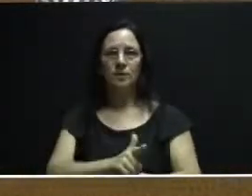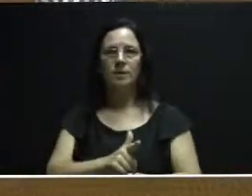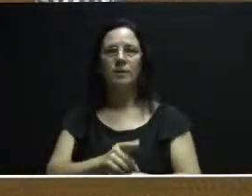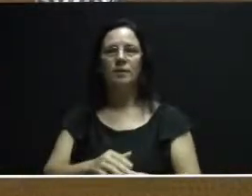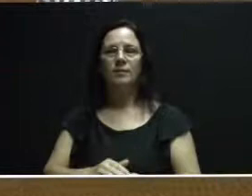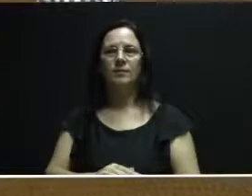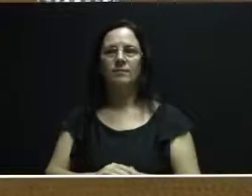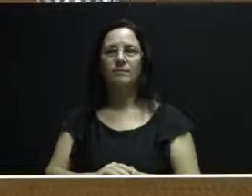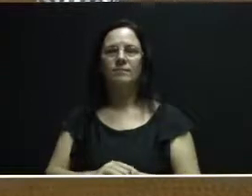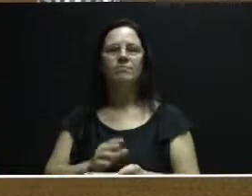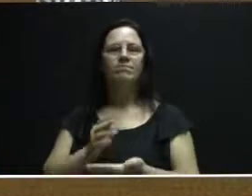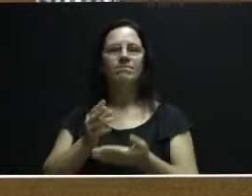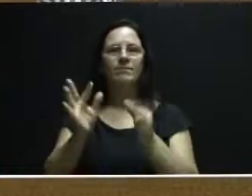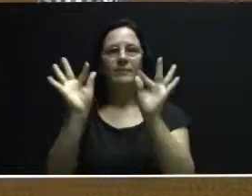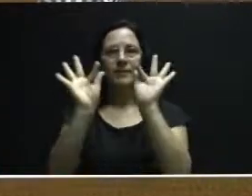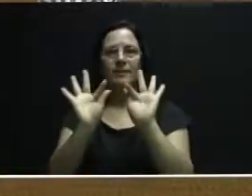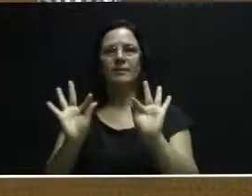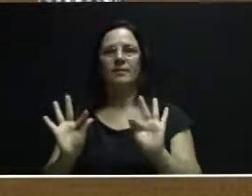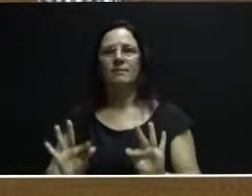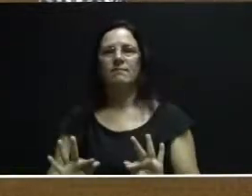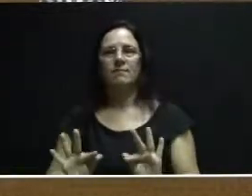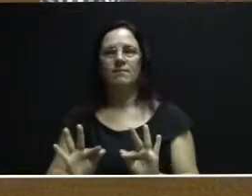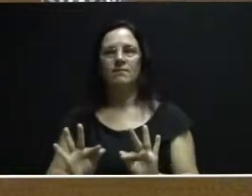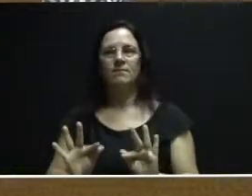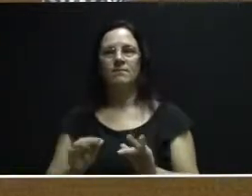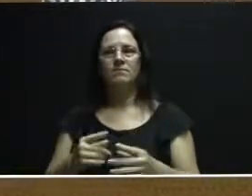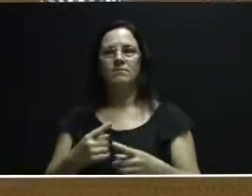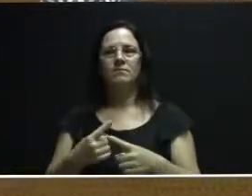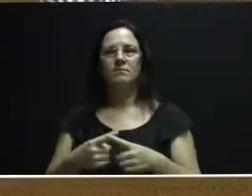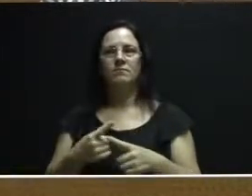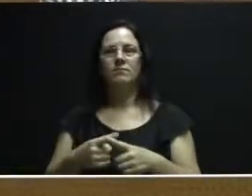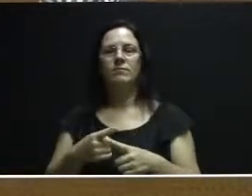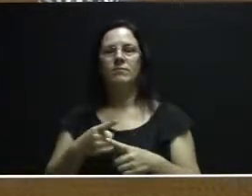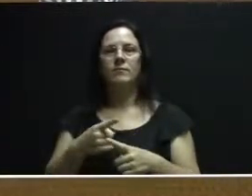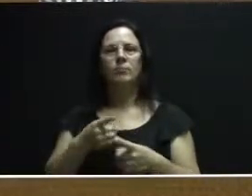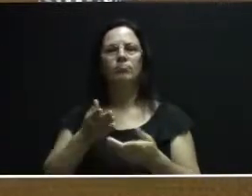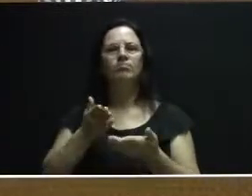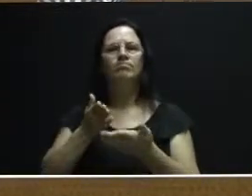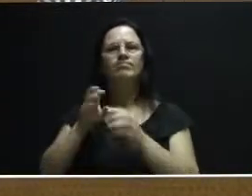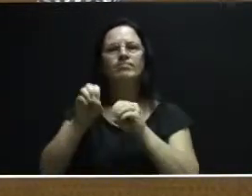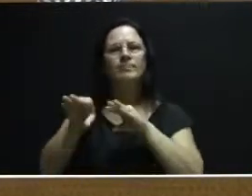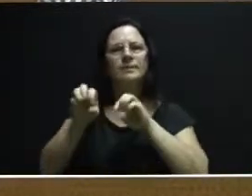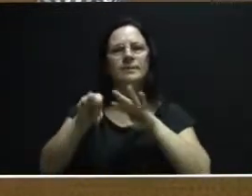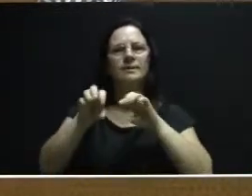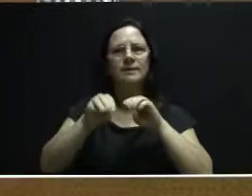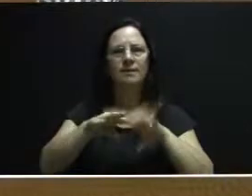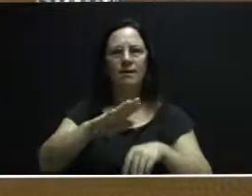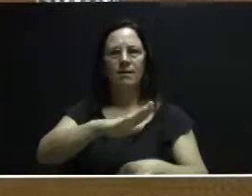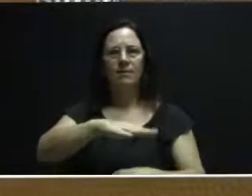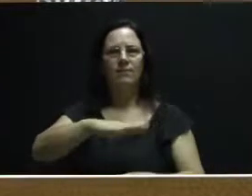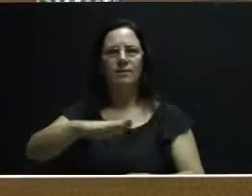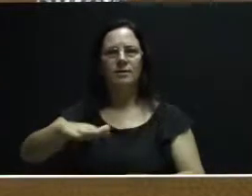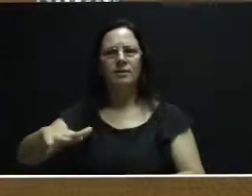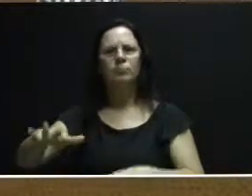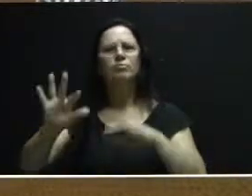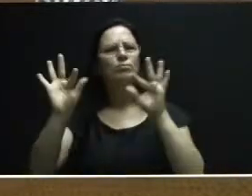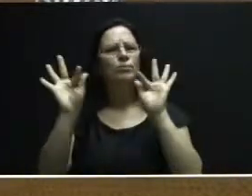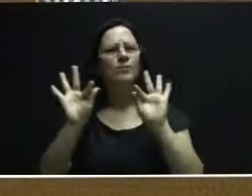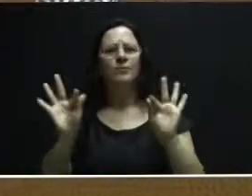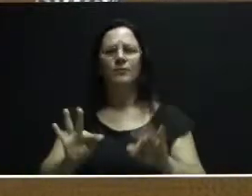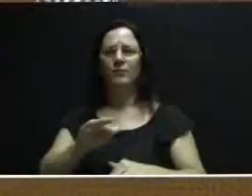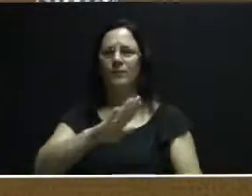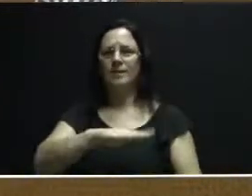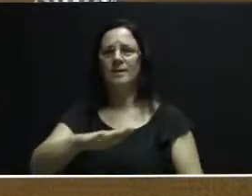E ficamos felizes pelo que nós pudemos passar para muitas crianças,